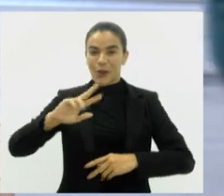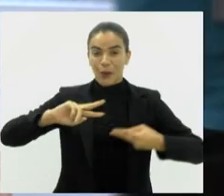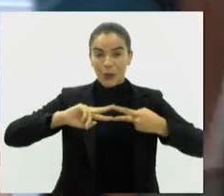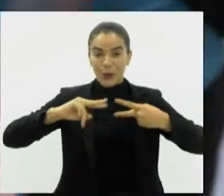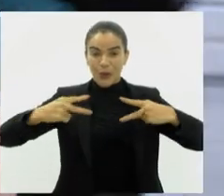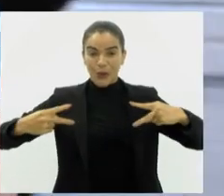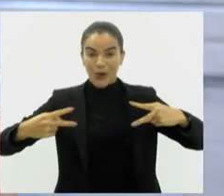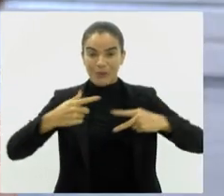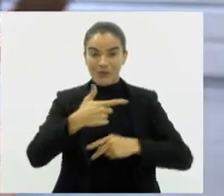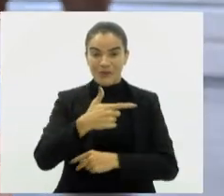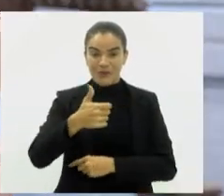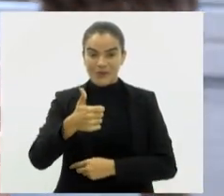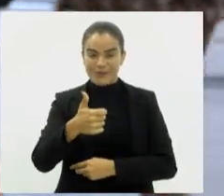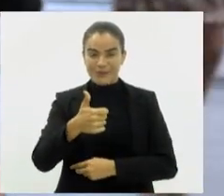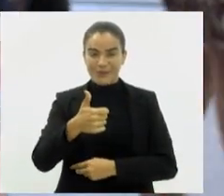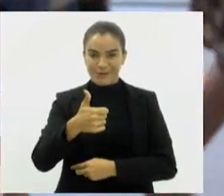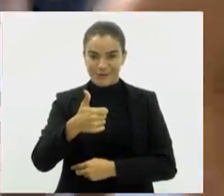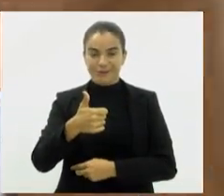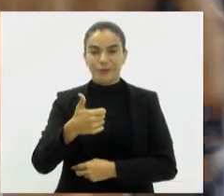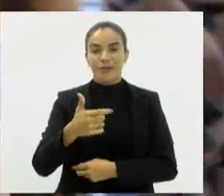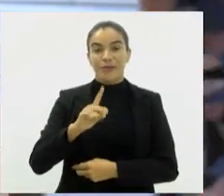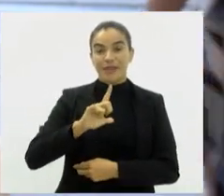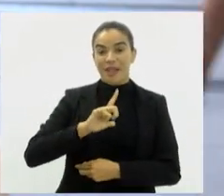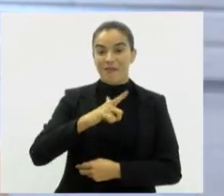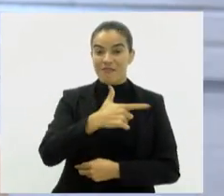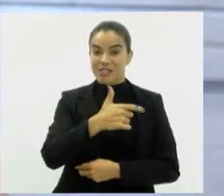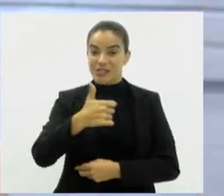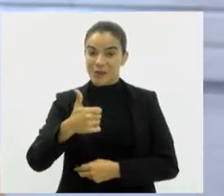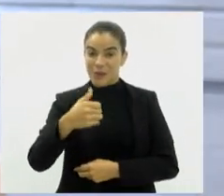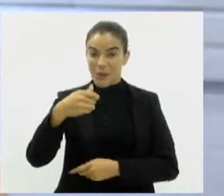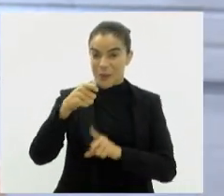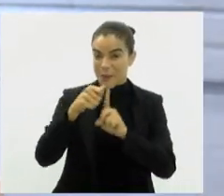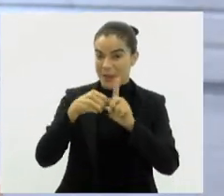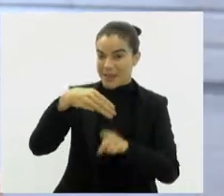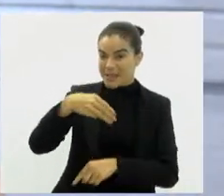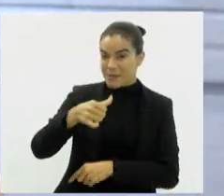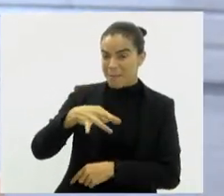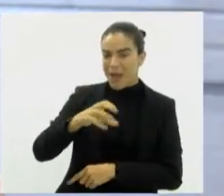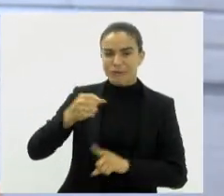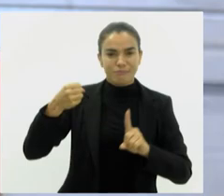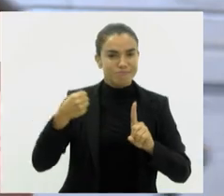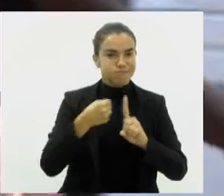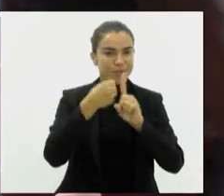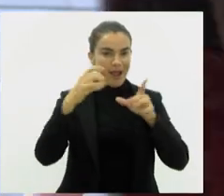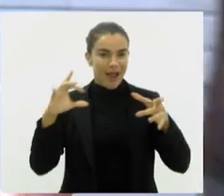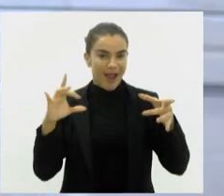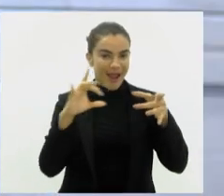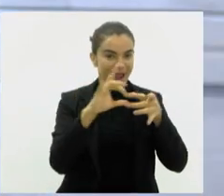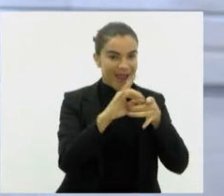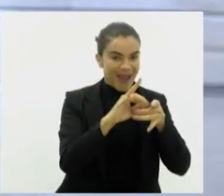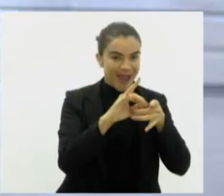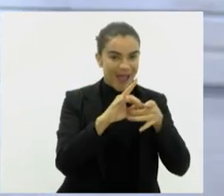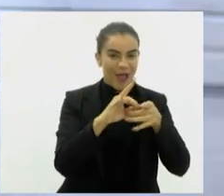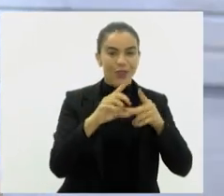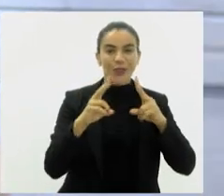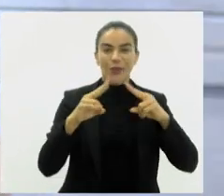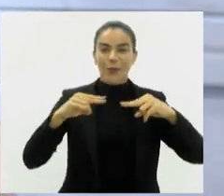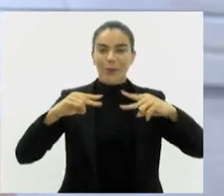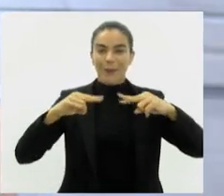21. Então a gente tem 21 de março como 21 relacionado ao par cromossomo